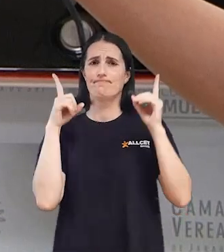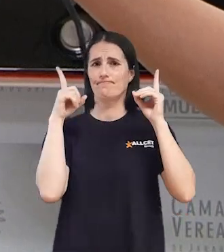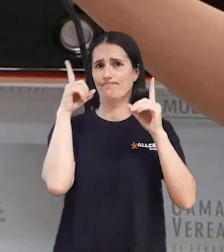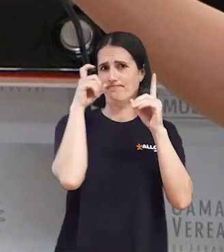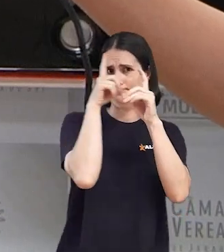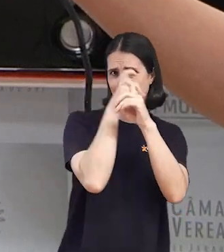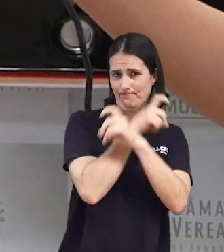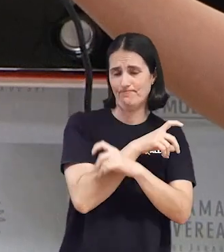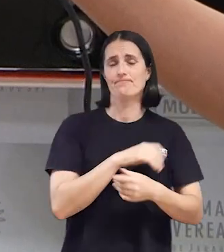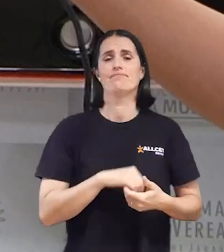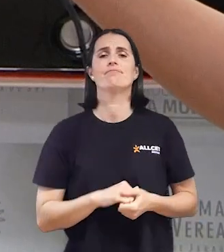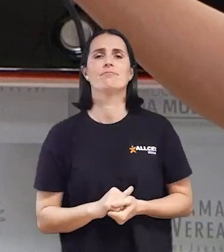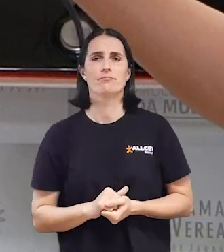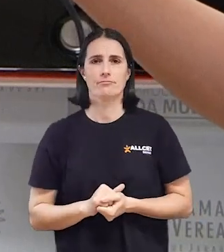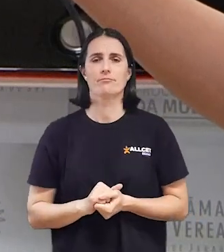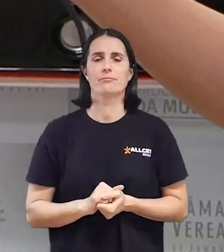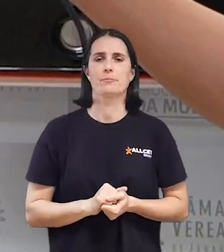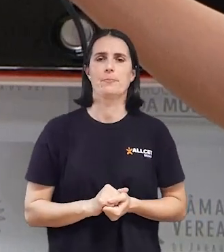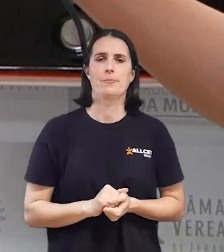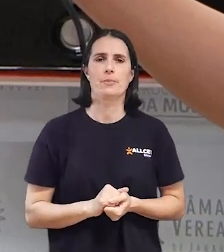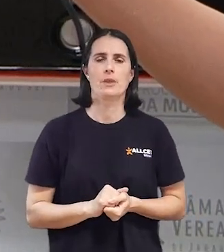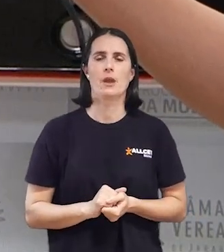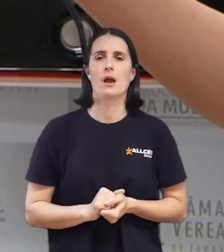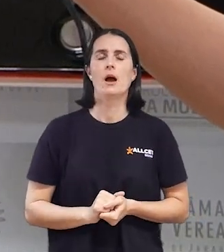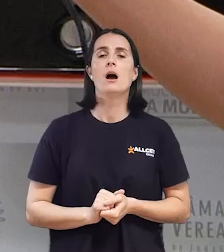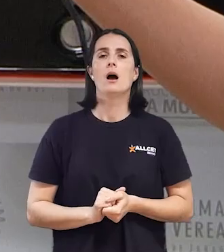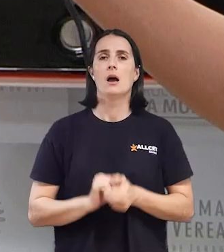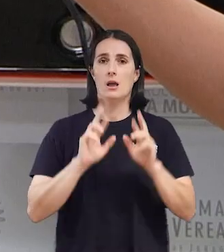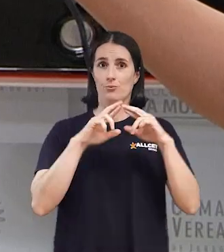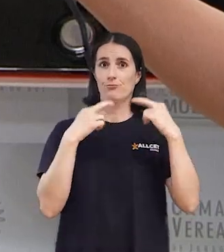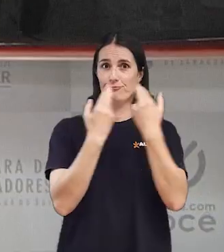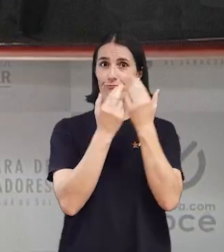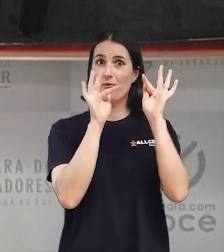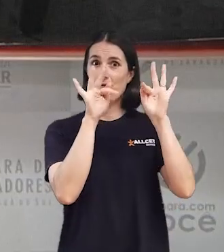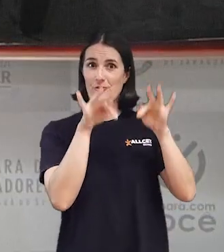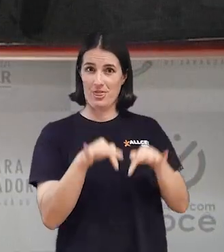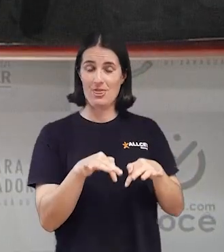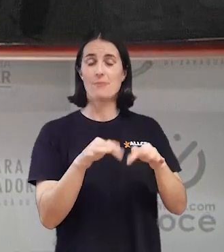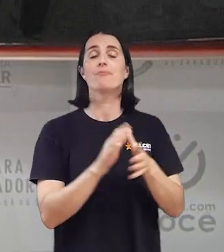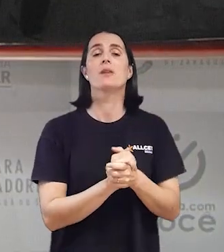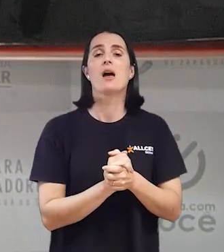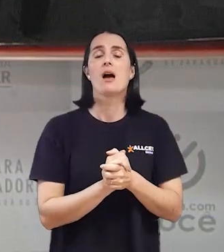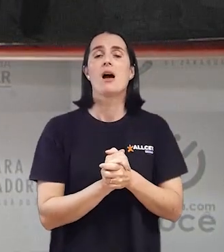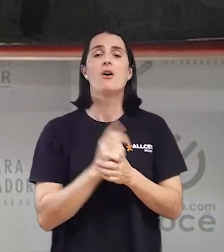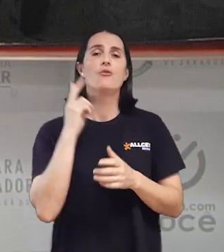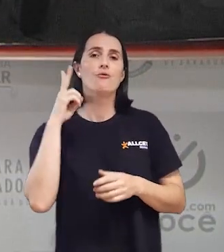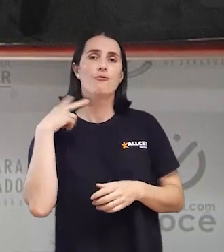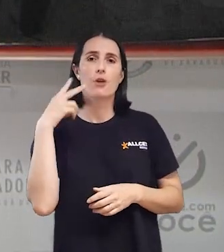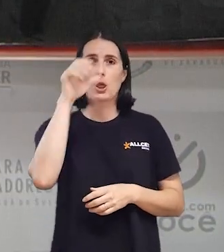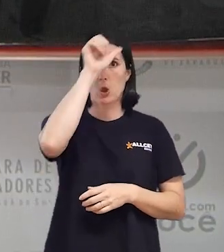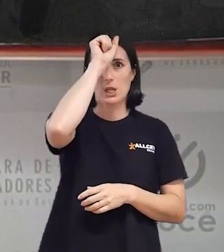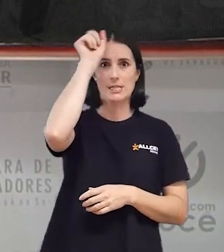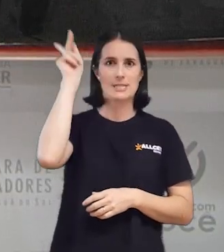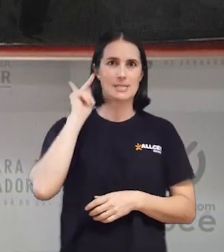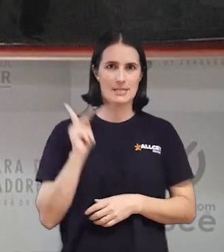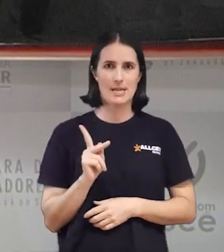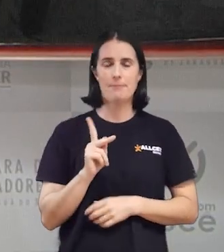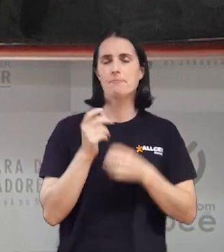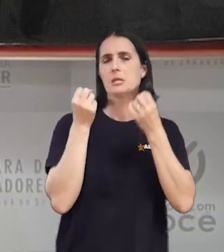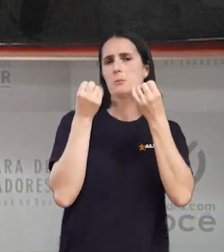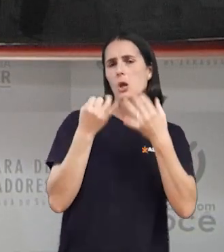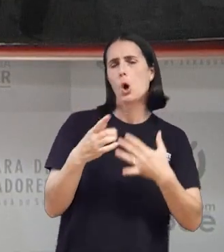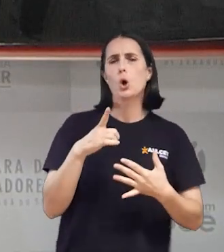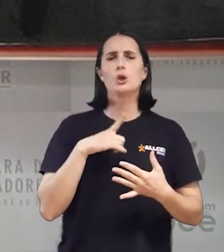as dificuldades que o munícipe ouvindo as dificuldades que os munícipes enfrentam ao final da audiência a vereadora Cirlei Maria